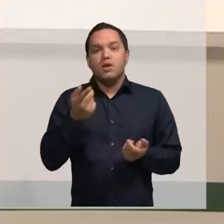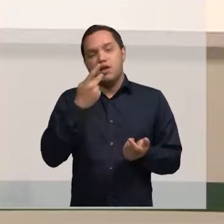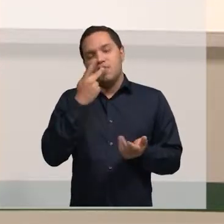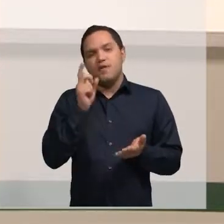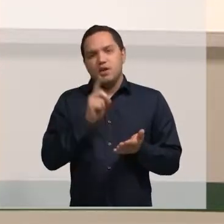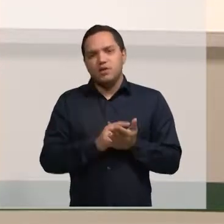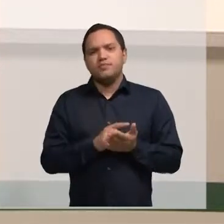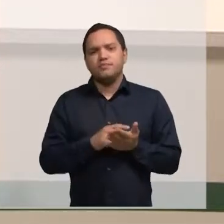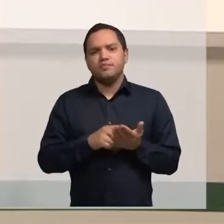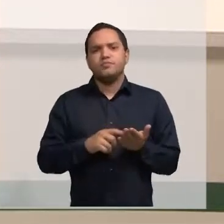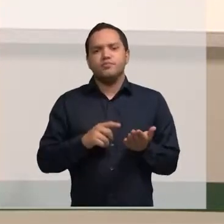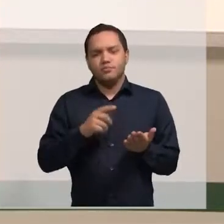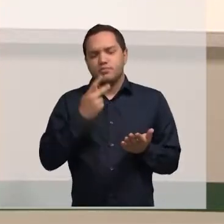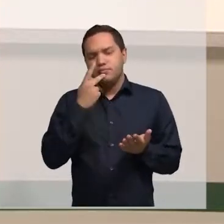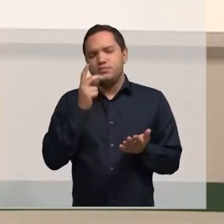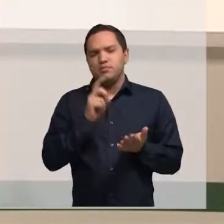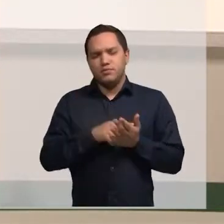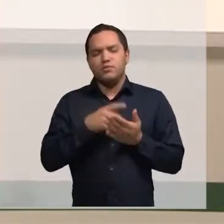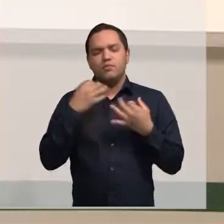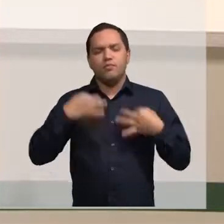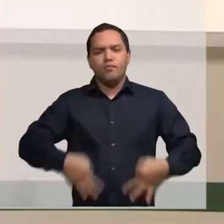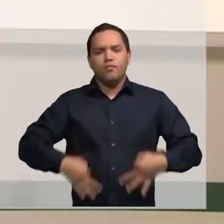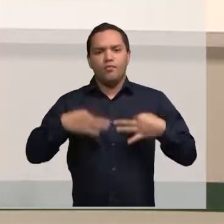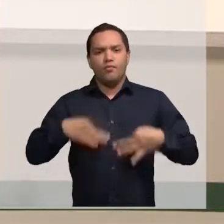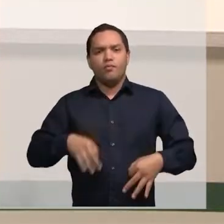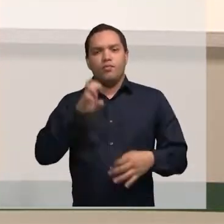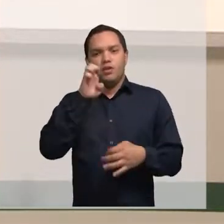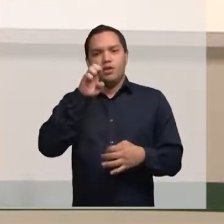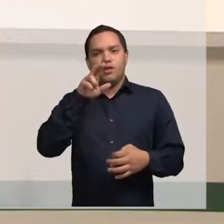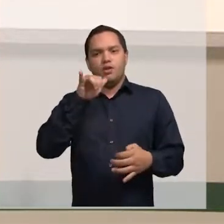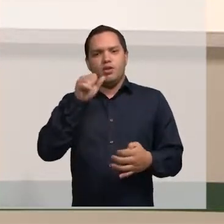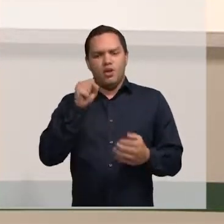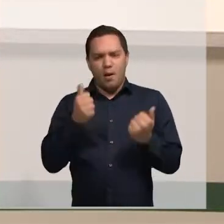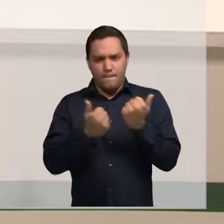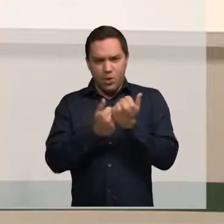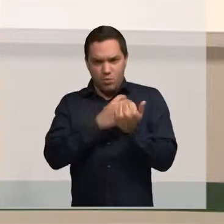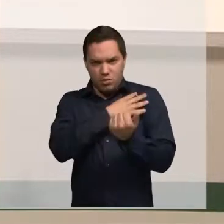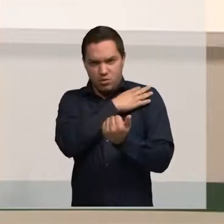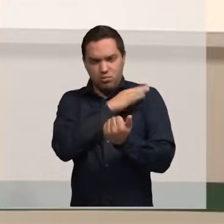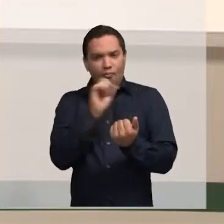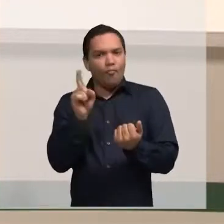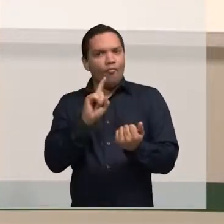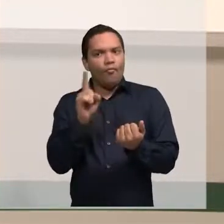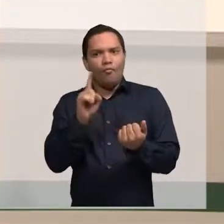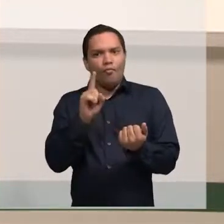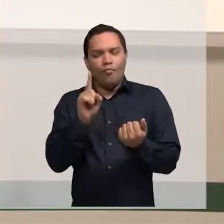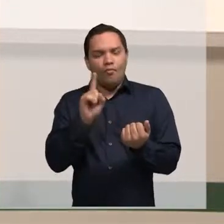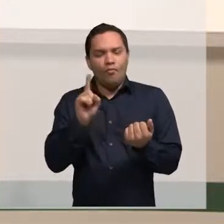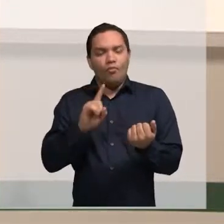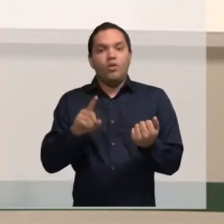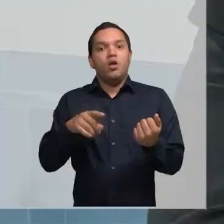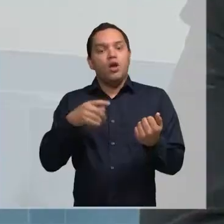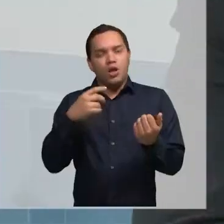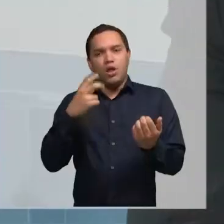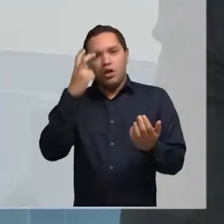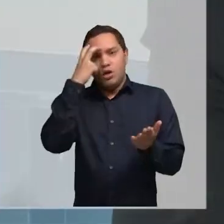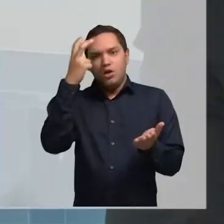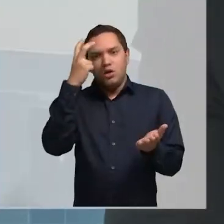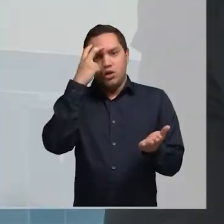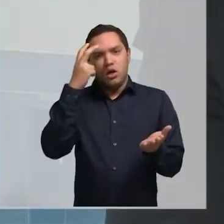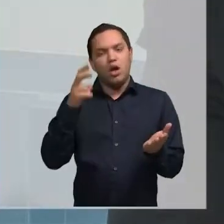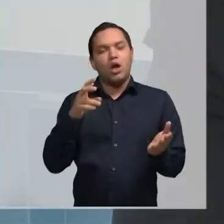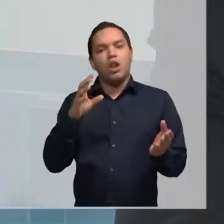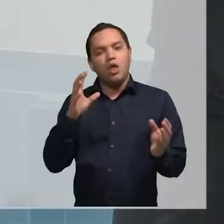É interessante essa colocação. Porque o Enéas não estava representando os militares. Ele era um intelectual... Diga de passagem, nunca que se colocava na